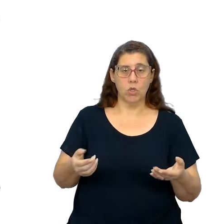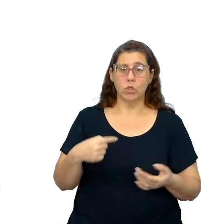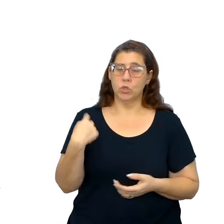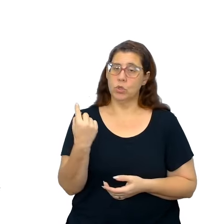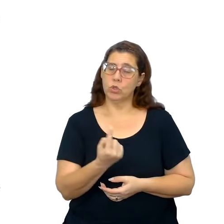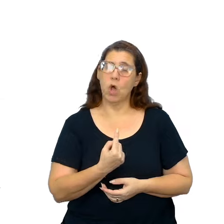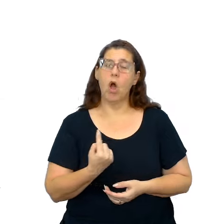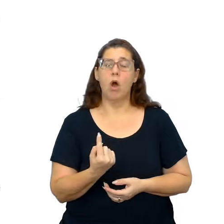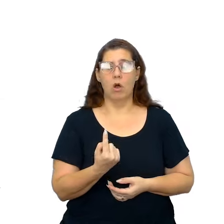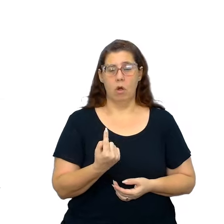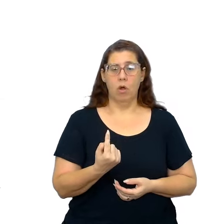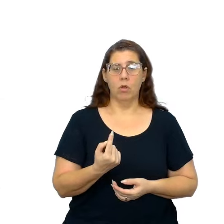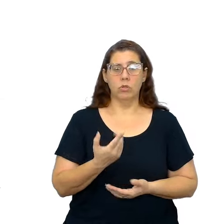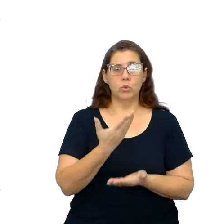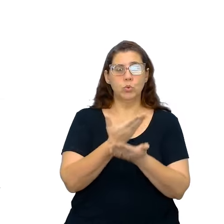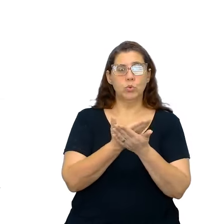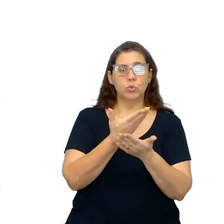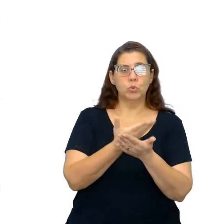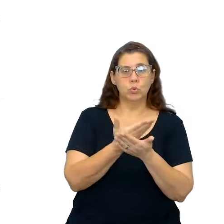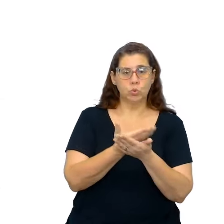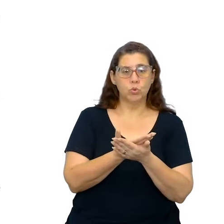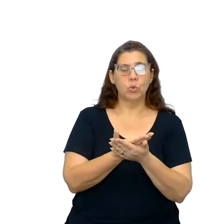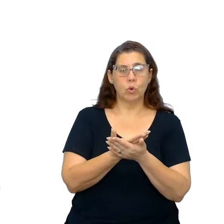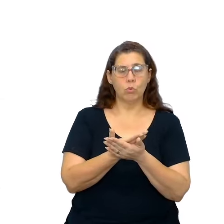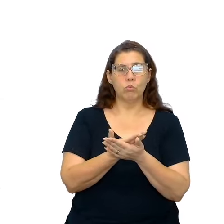nós estudamos um pouquinho,